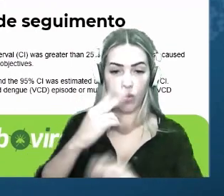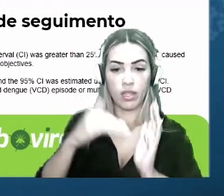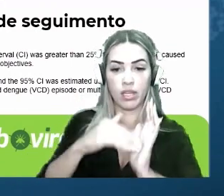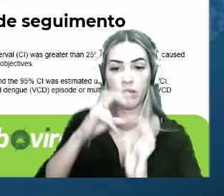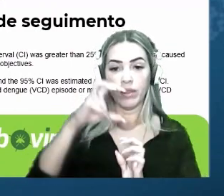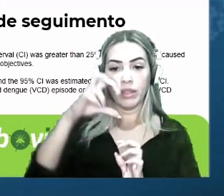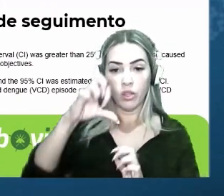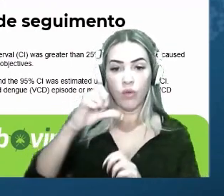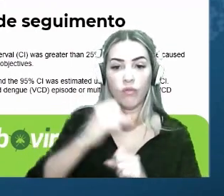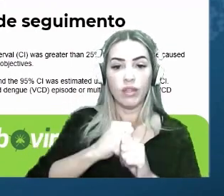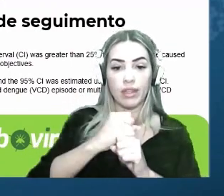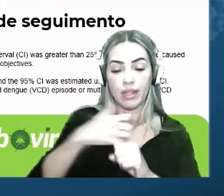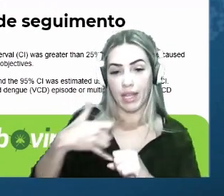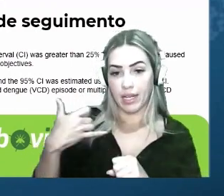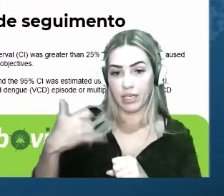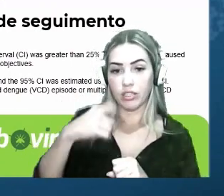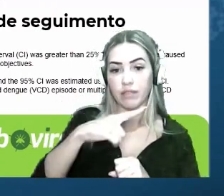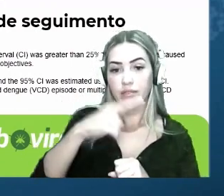gente teve